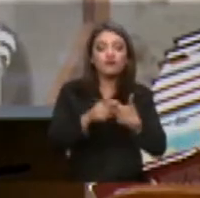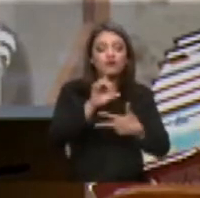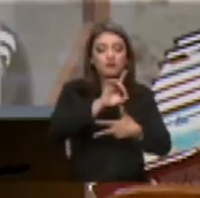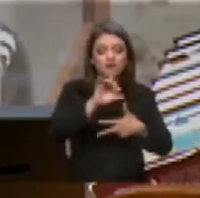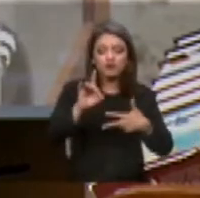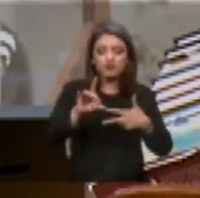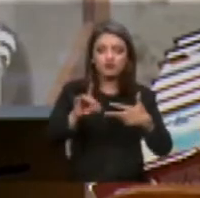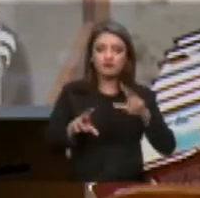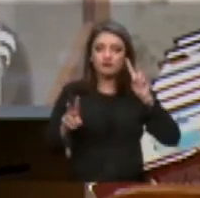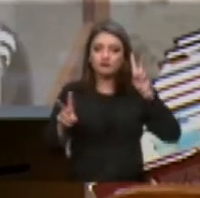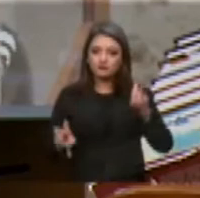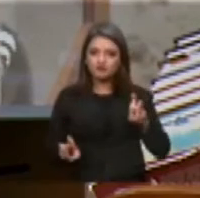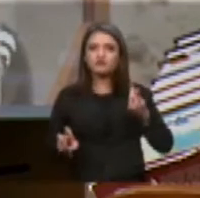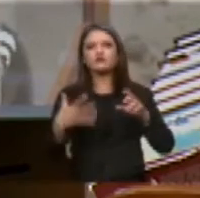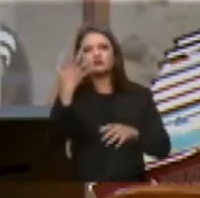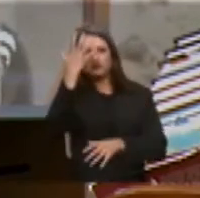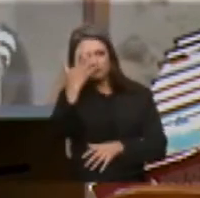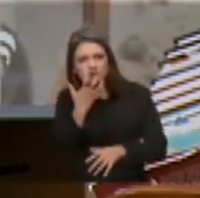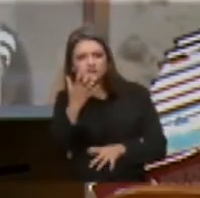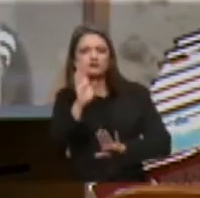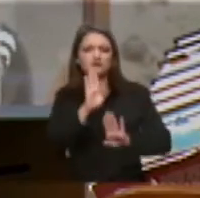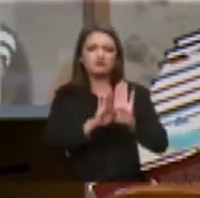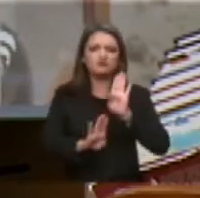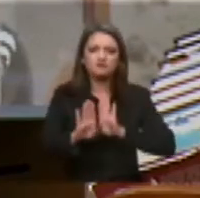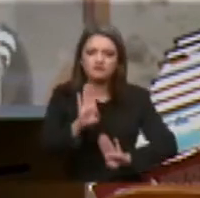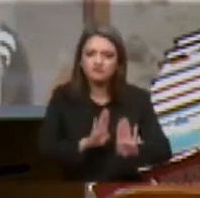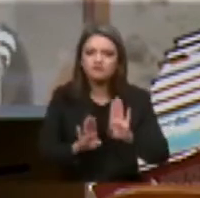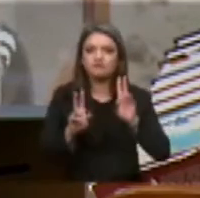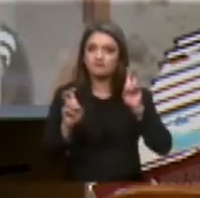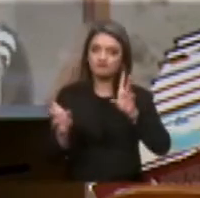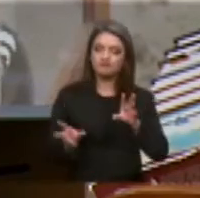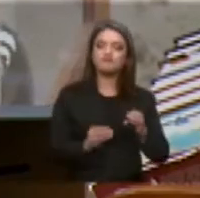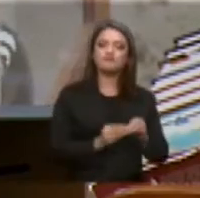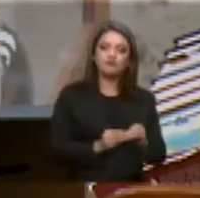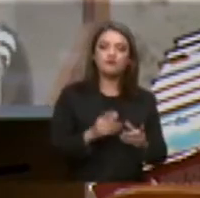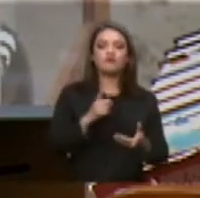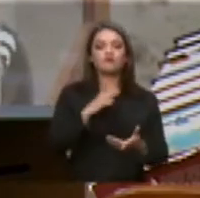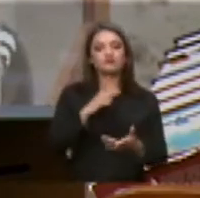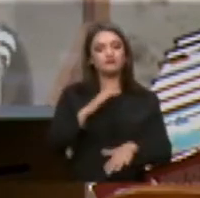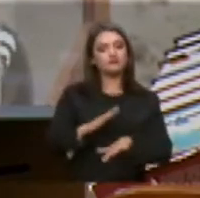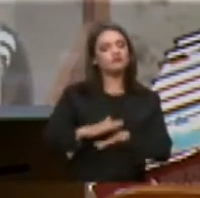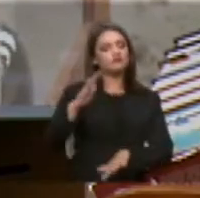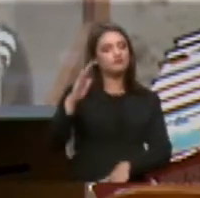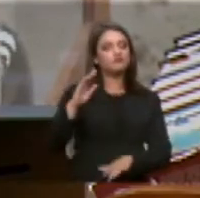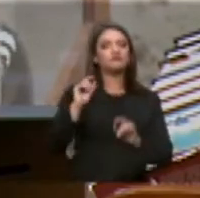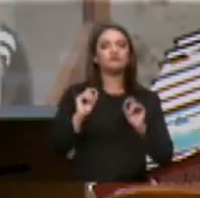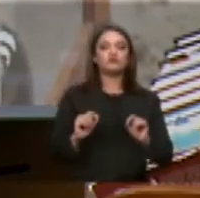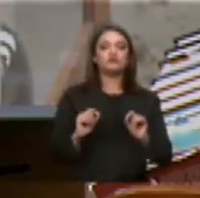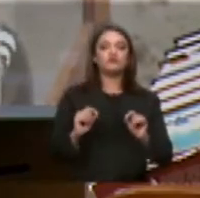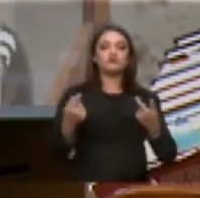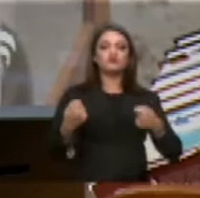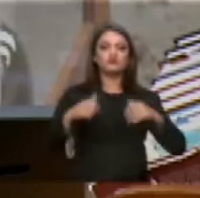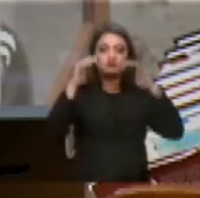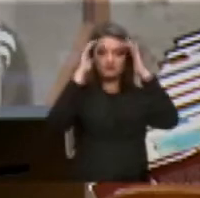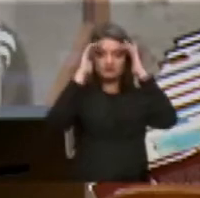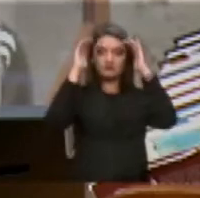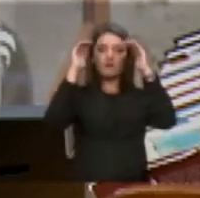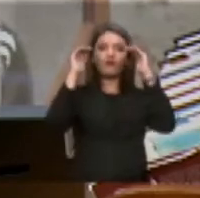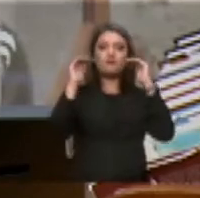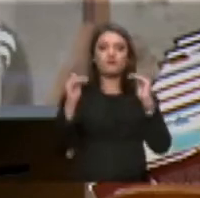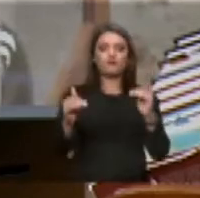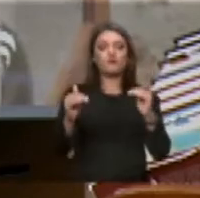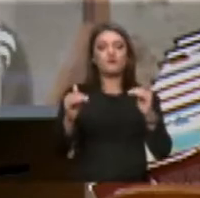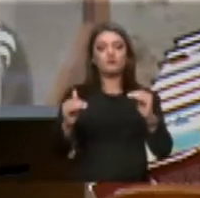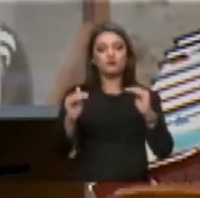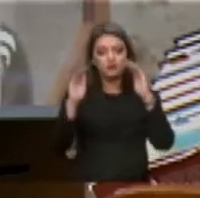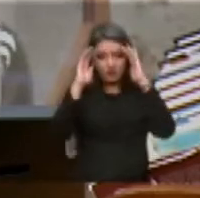abro aspas, de forma séria, cuidadosa e comedida, fecho aspas, inclui algo mais. A sujeição à deliberação